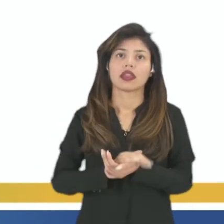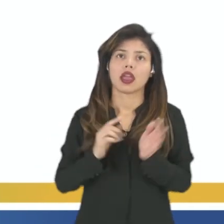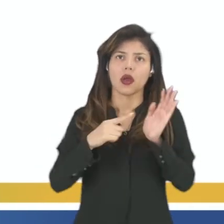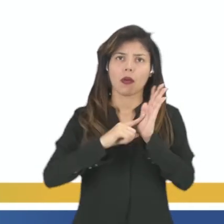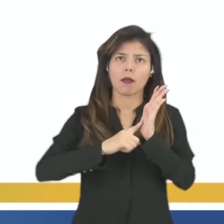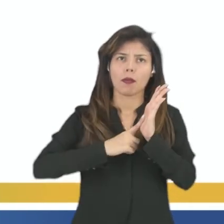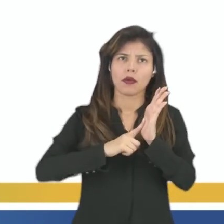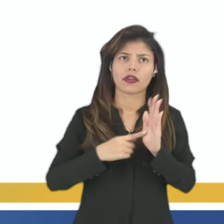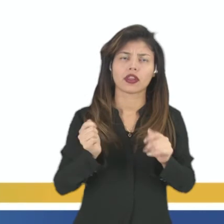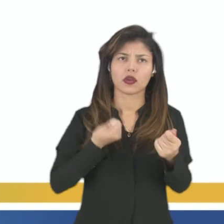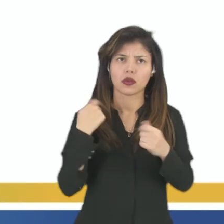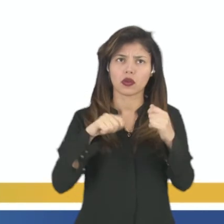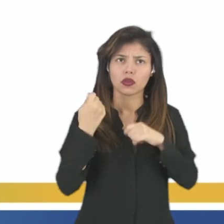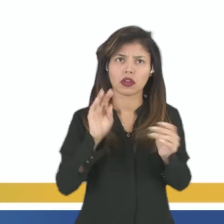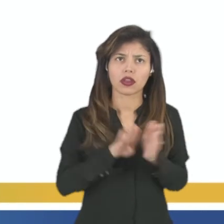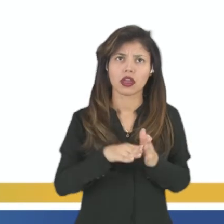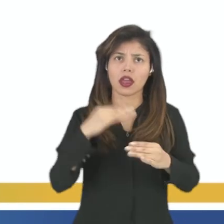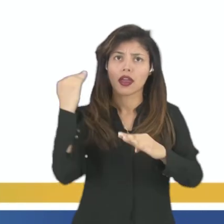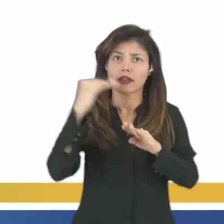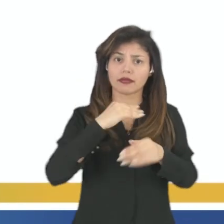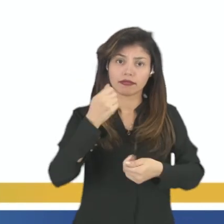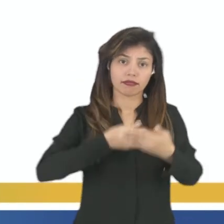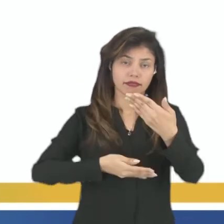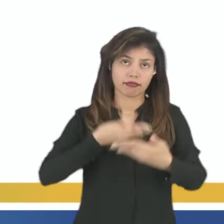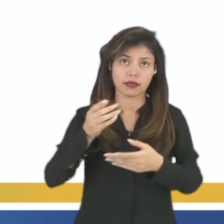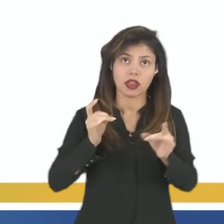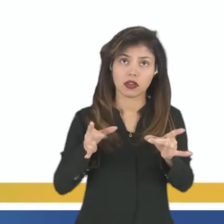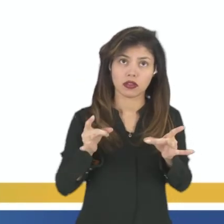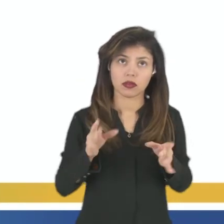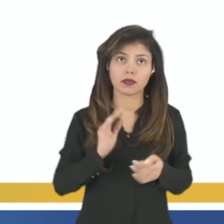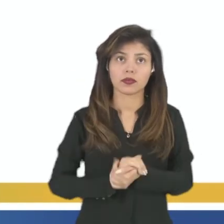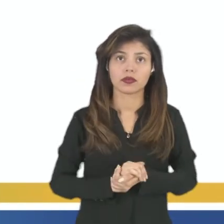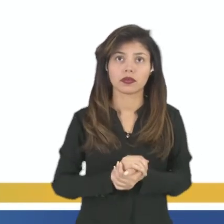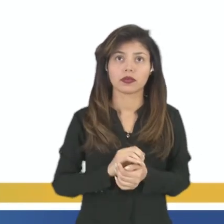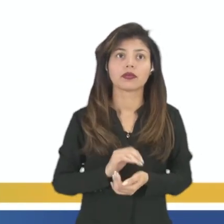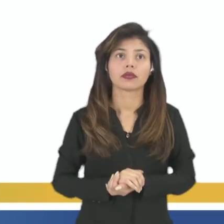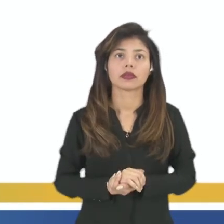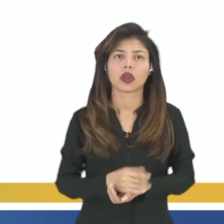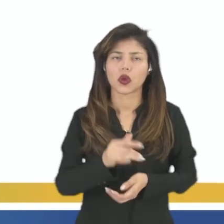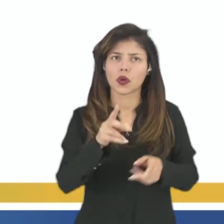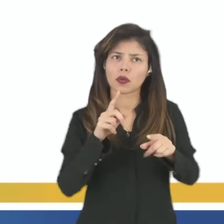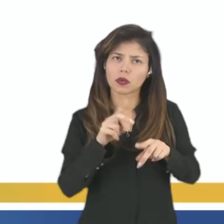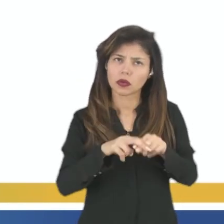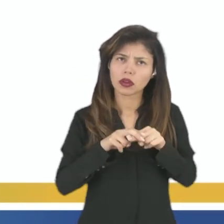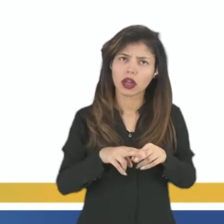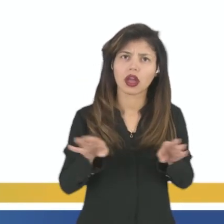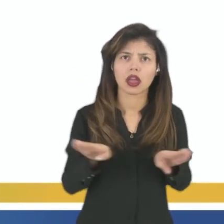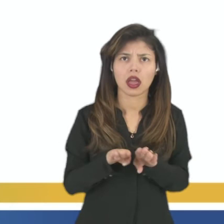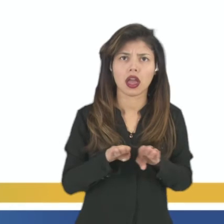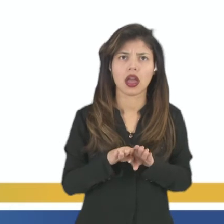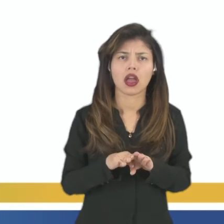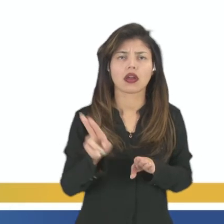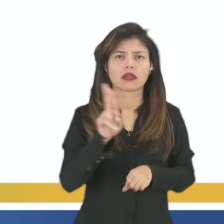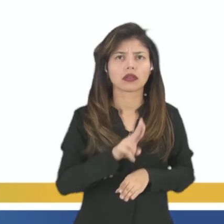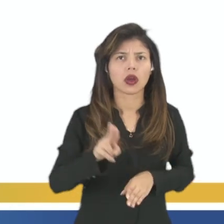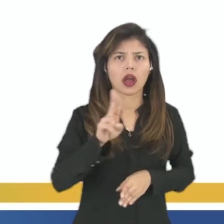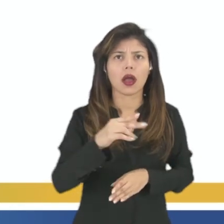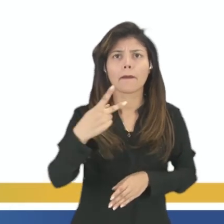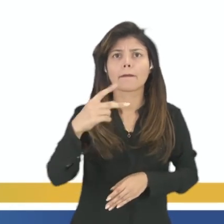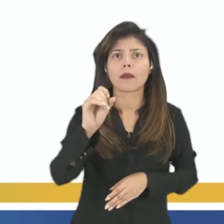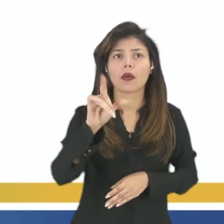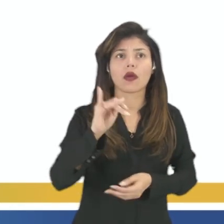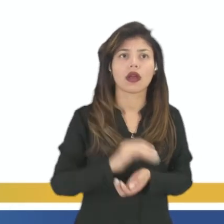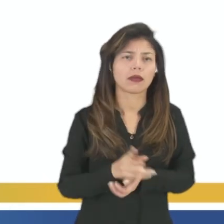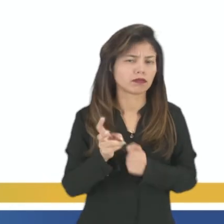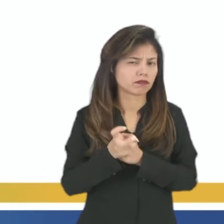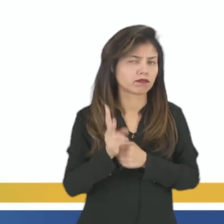ponto de forte econômico as transações comerciais e a prestação de serviços. Por esse motivo, funcionam como polos atrativos da